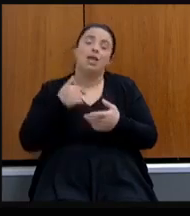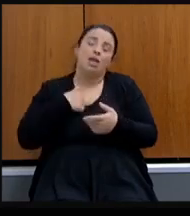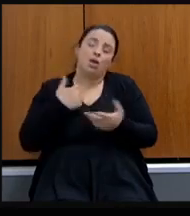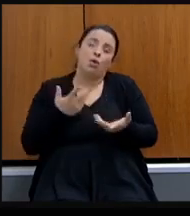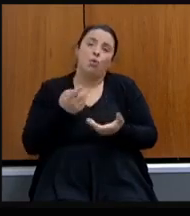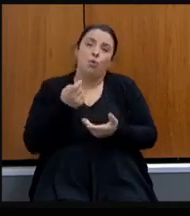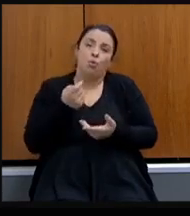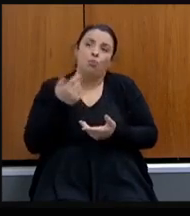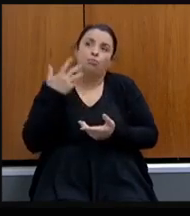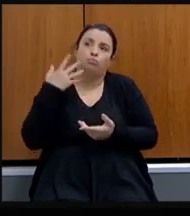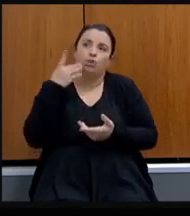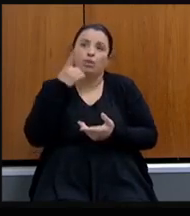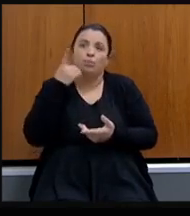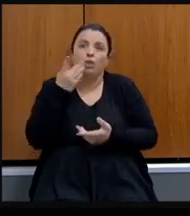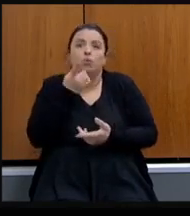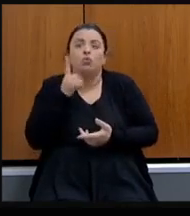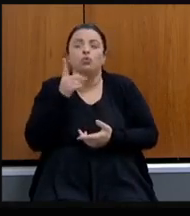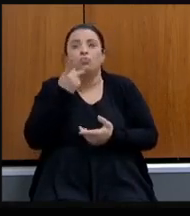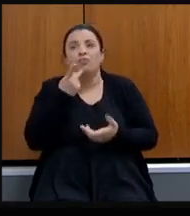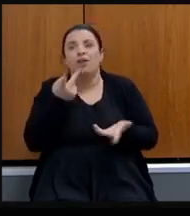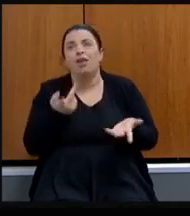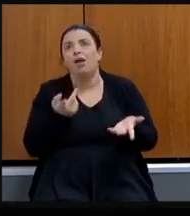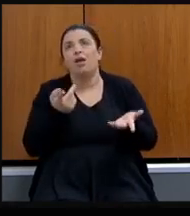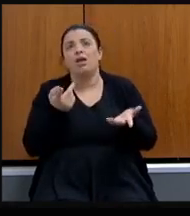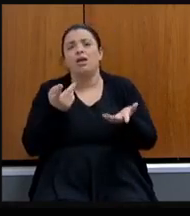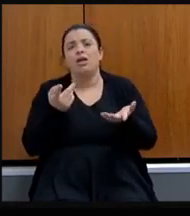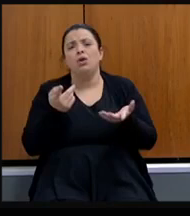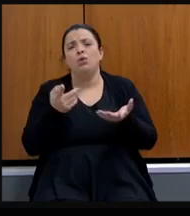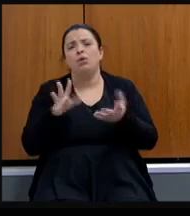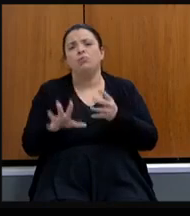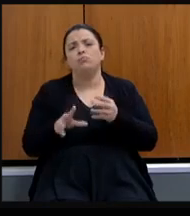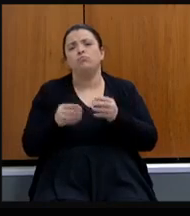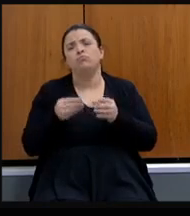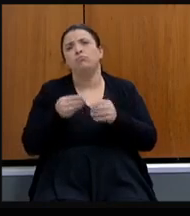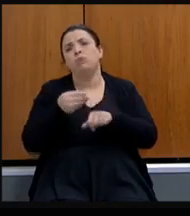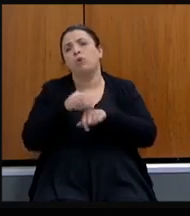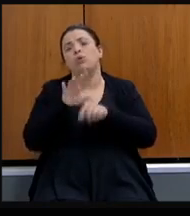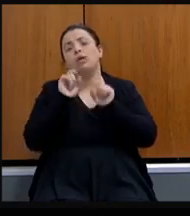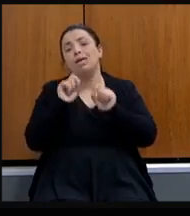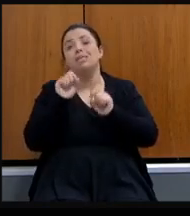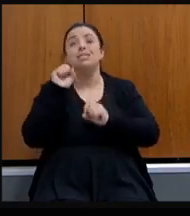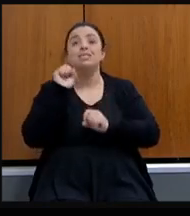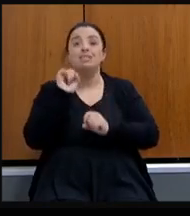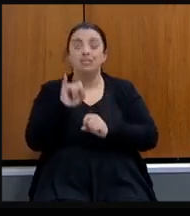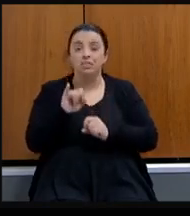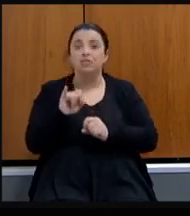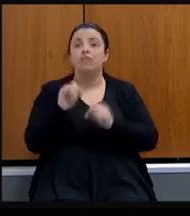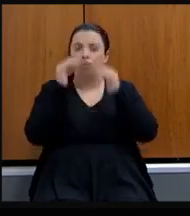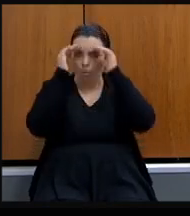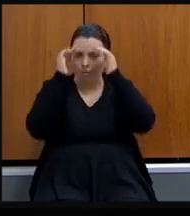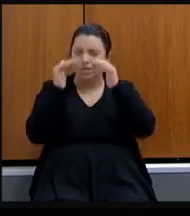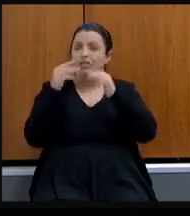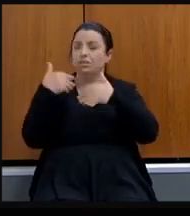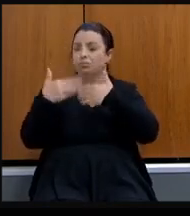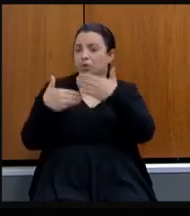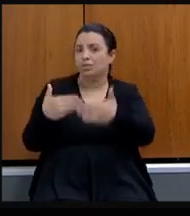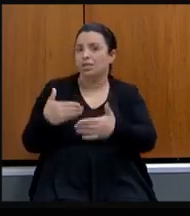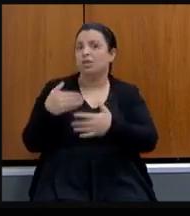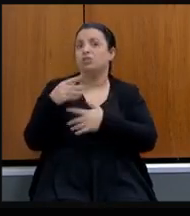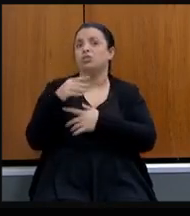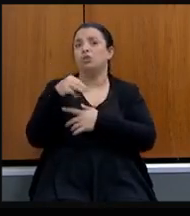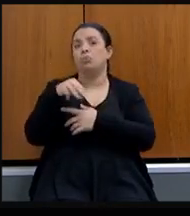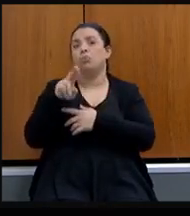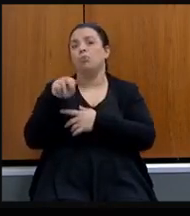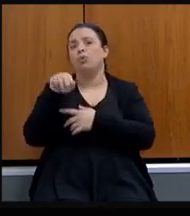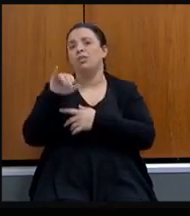processo de municipalização como é recomenda Opala recomendo as diretrizes da política